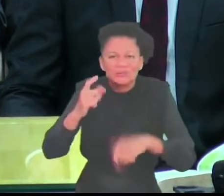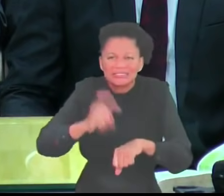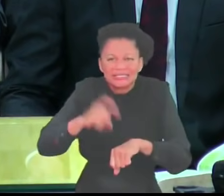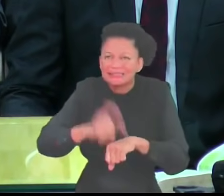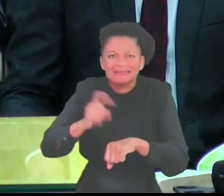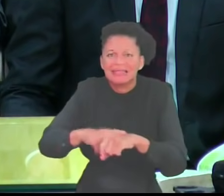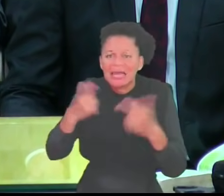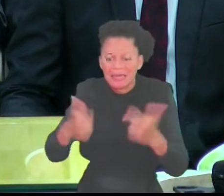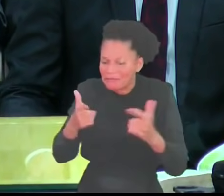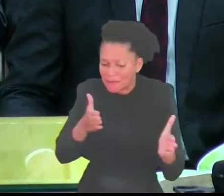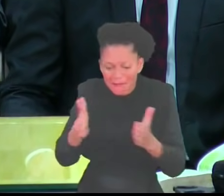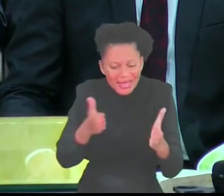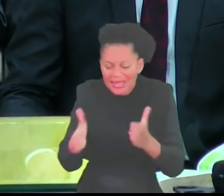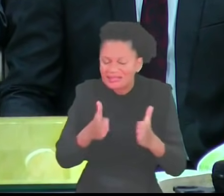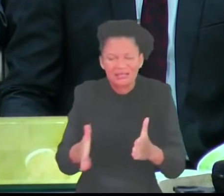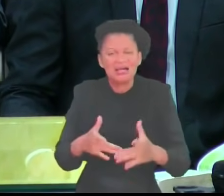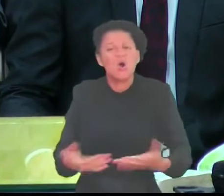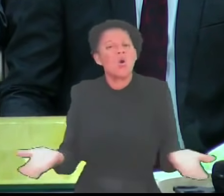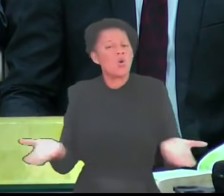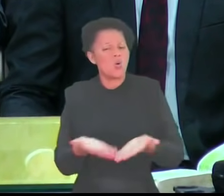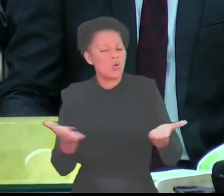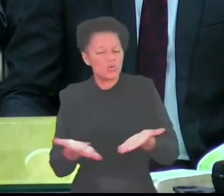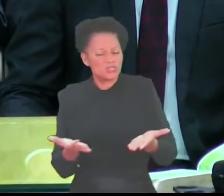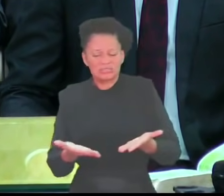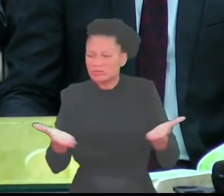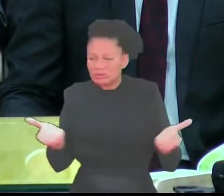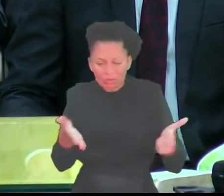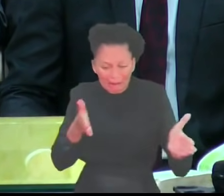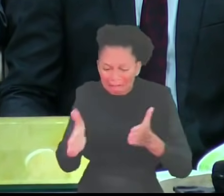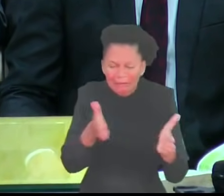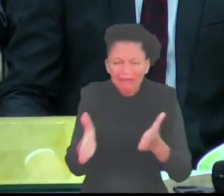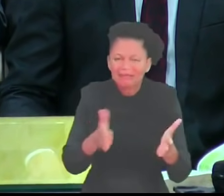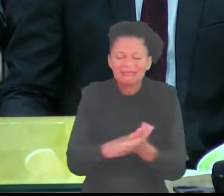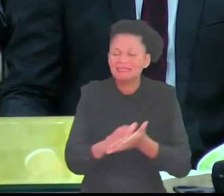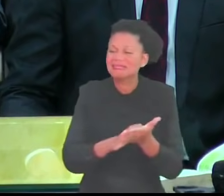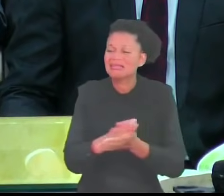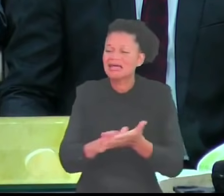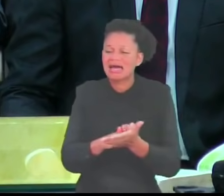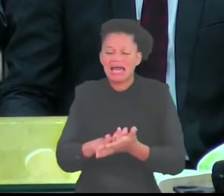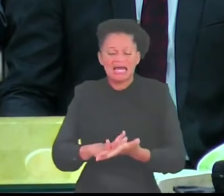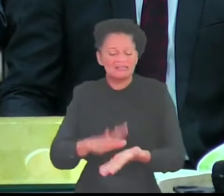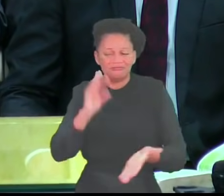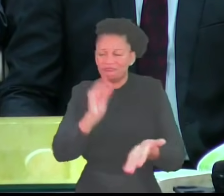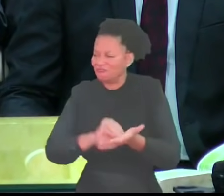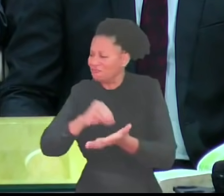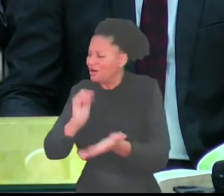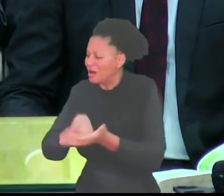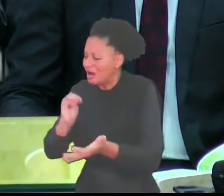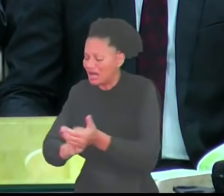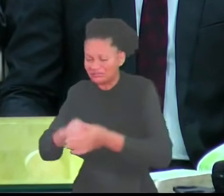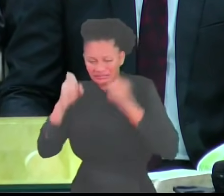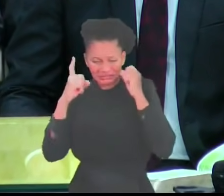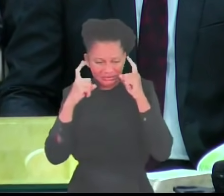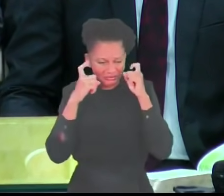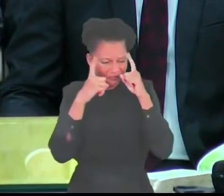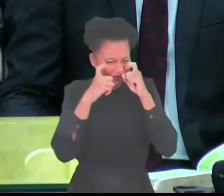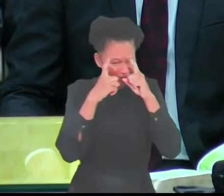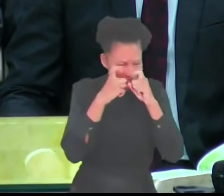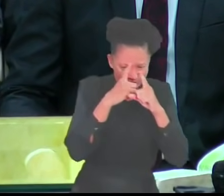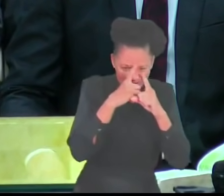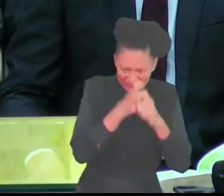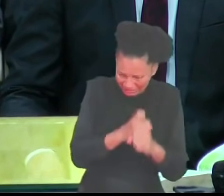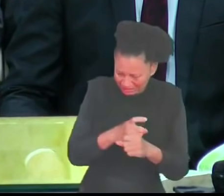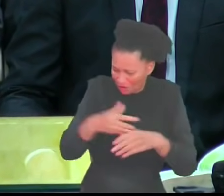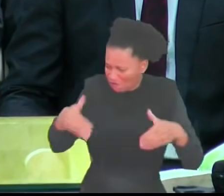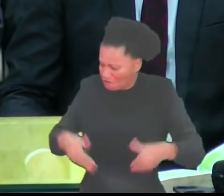não era tempo, e quem sabe não é tempo de nada, é tempo de seca, é tempo de morte, é tempo